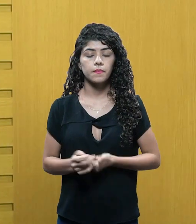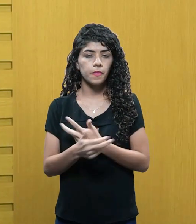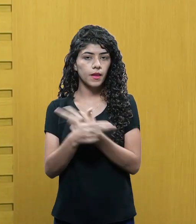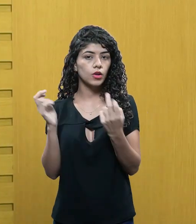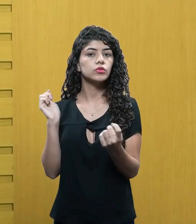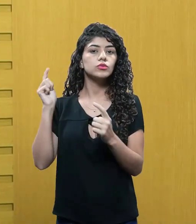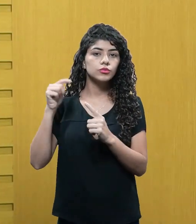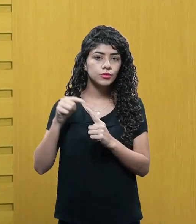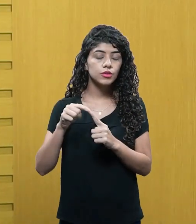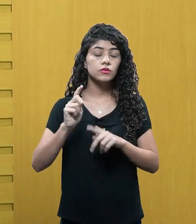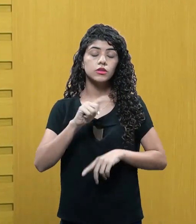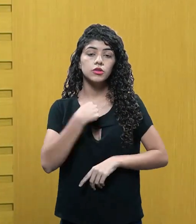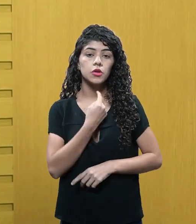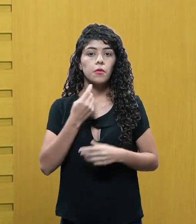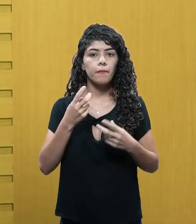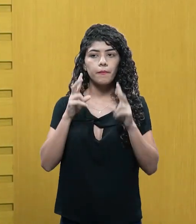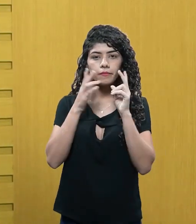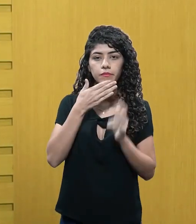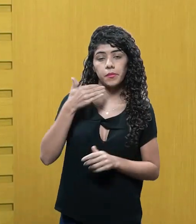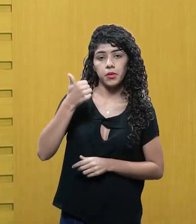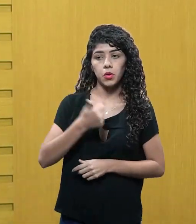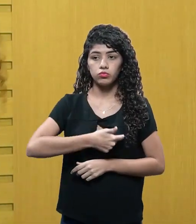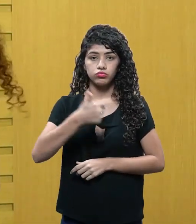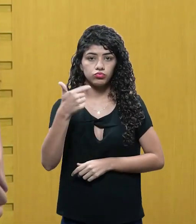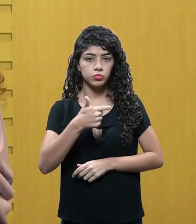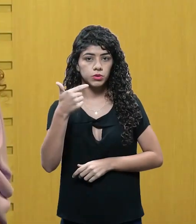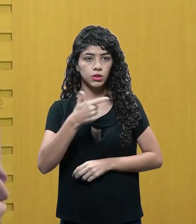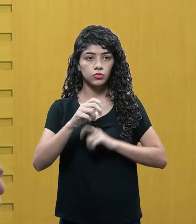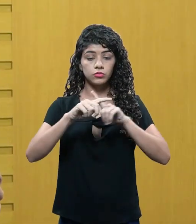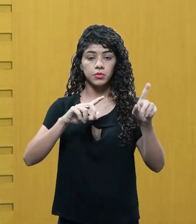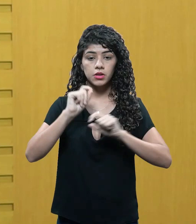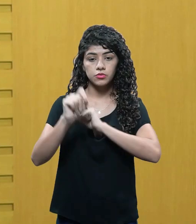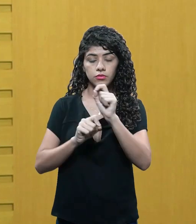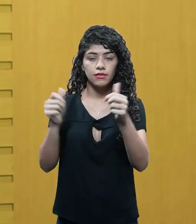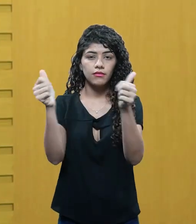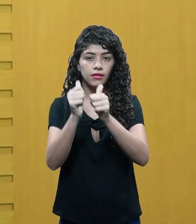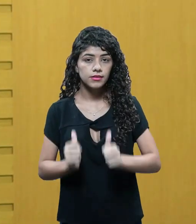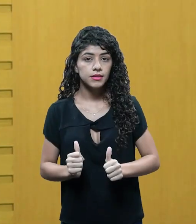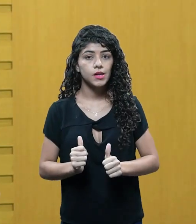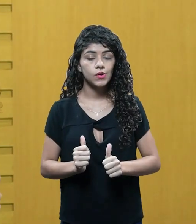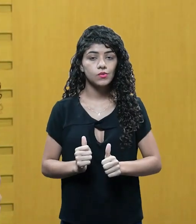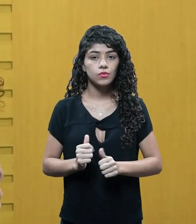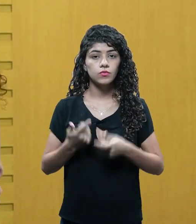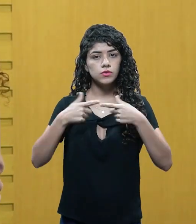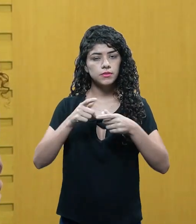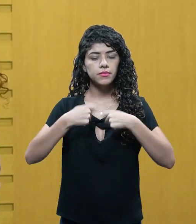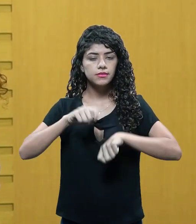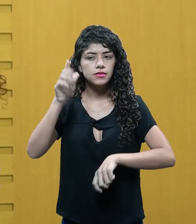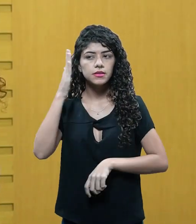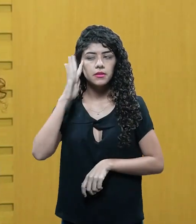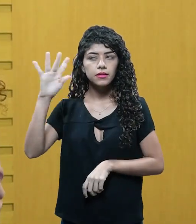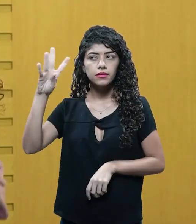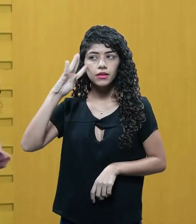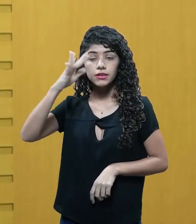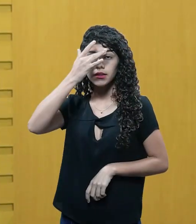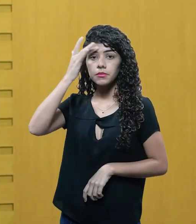que são objetivos. E aí a gente vai ver isso melhor no segundo módulo. Mas nas dinâmicas de avaliação, você tem que